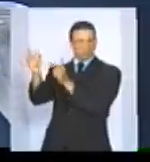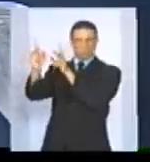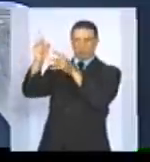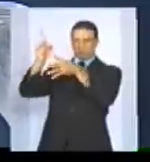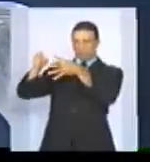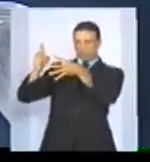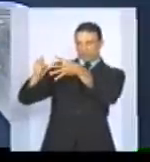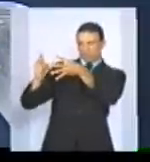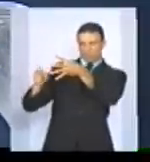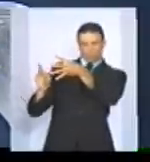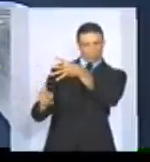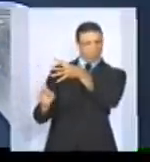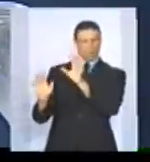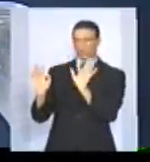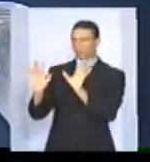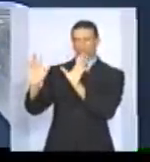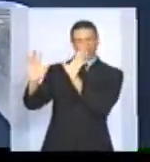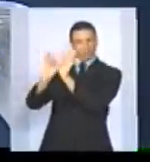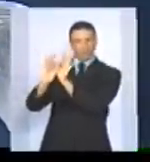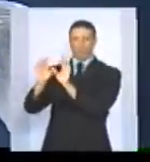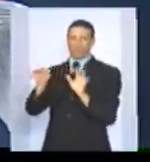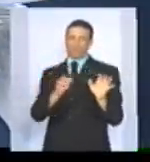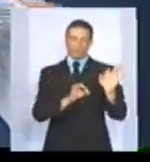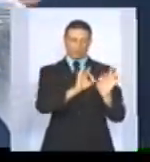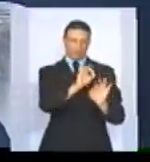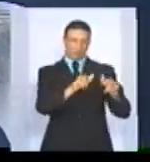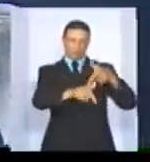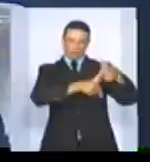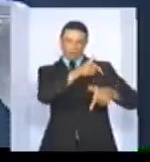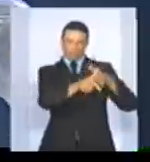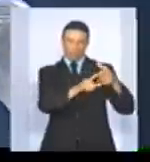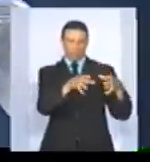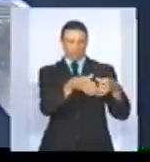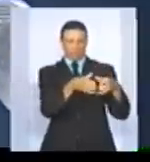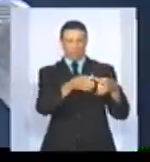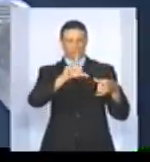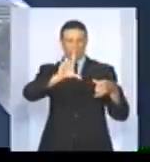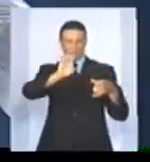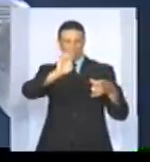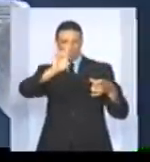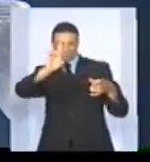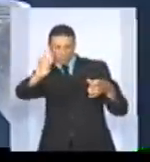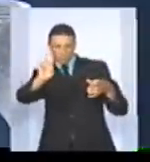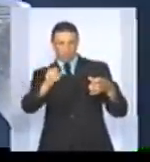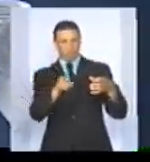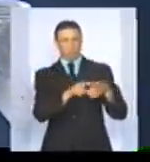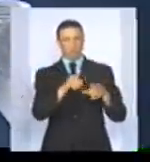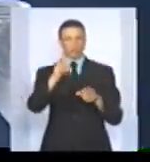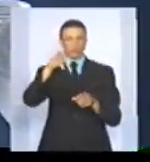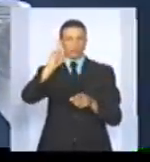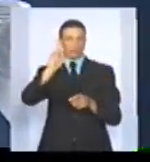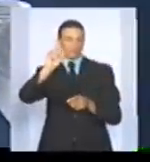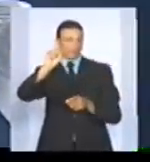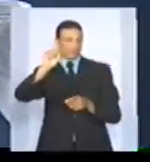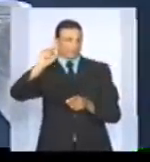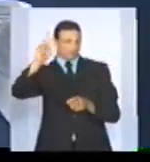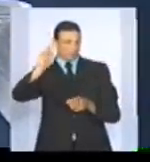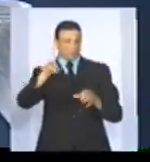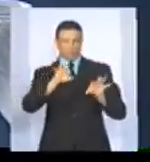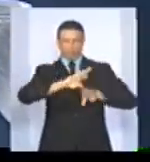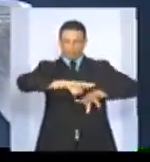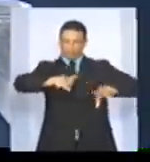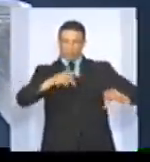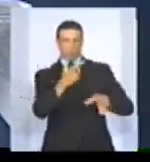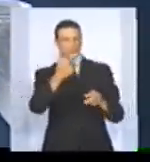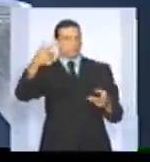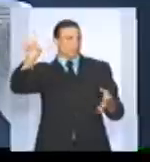explorada pelas tradicionais empresas operadoras, NET, exemplo da NET, Sky, TVA, ou pelas teles ou